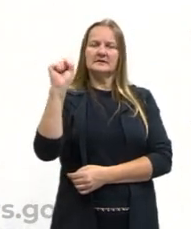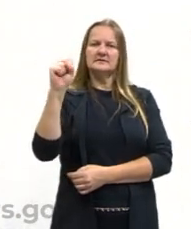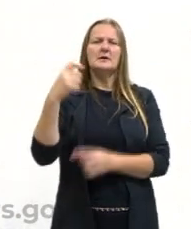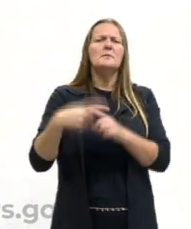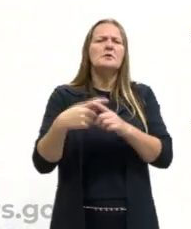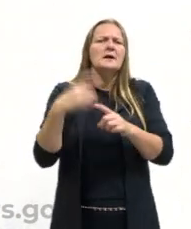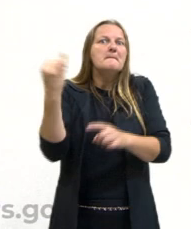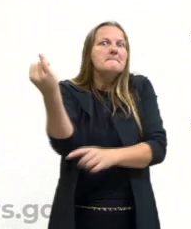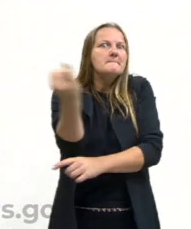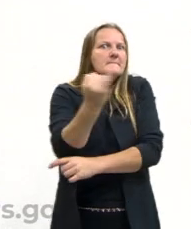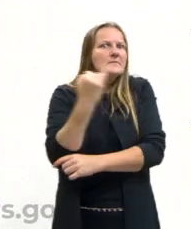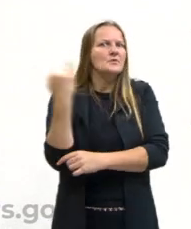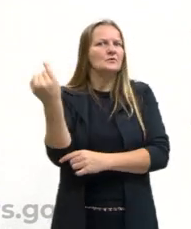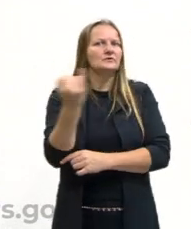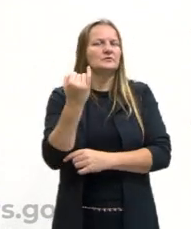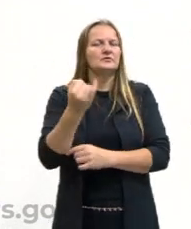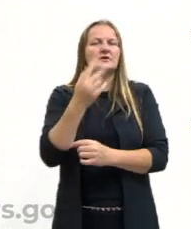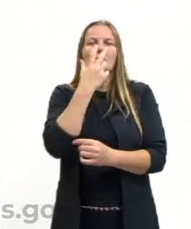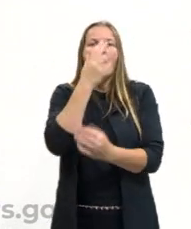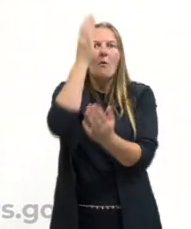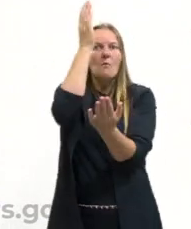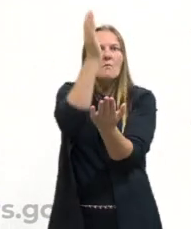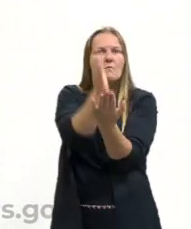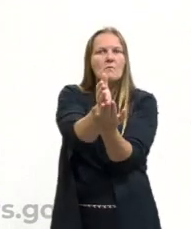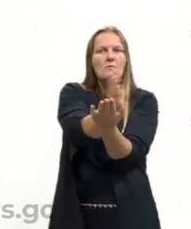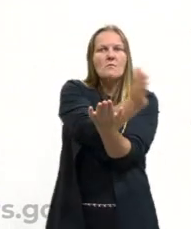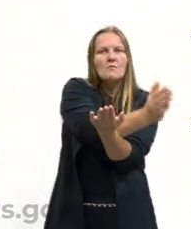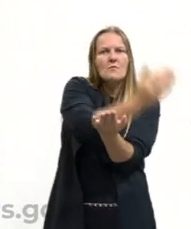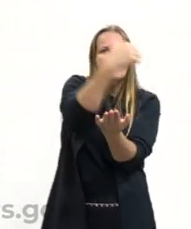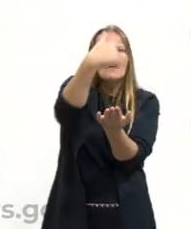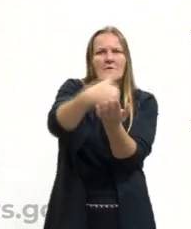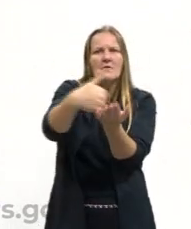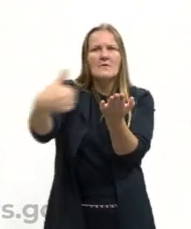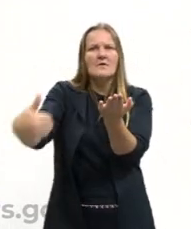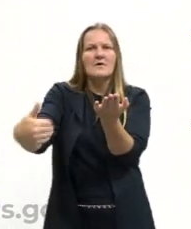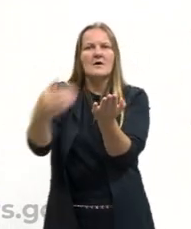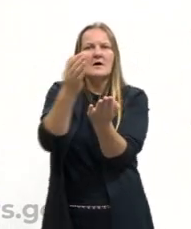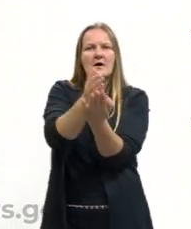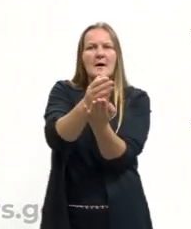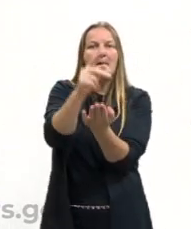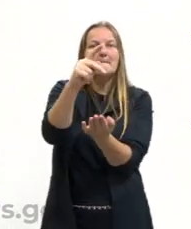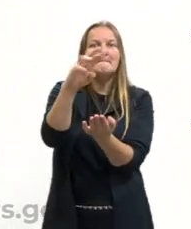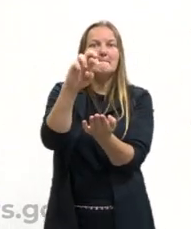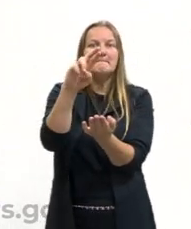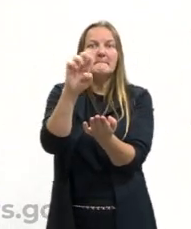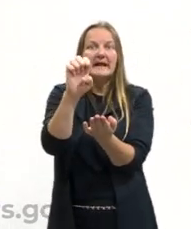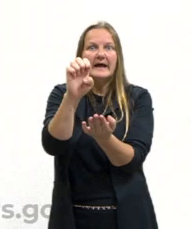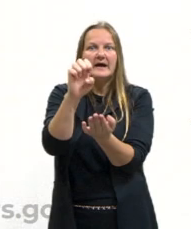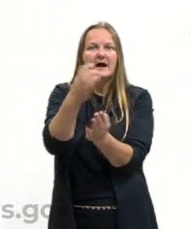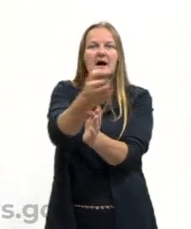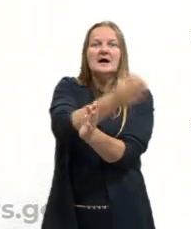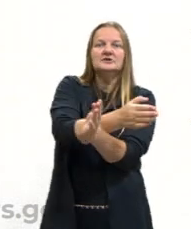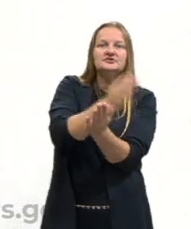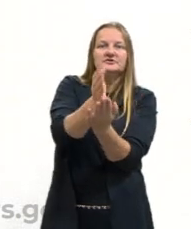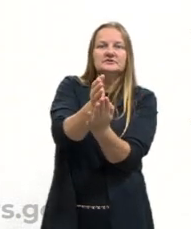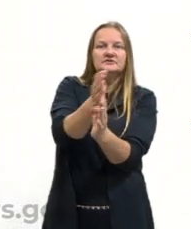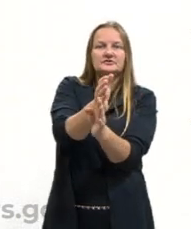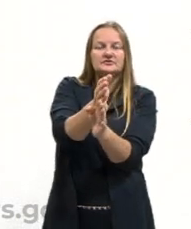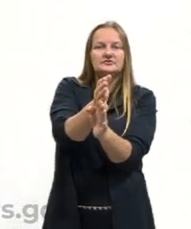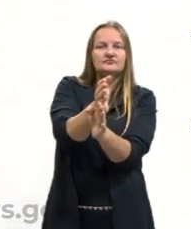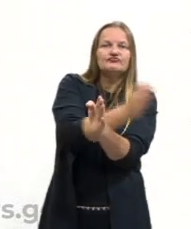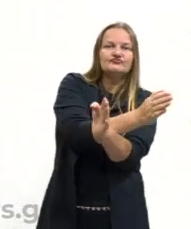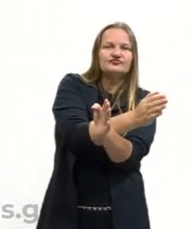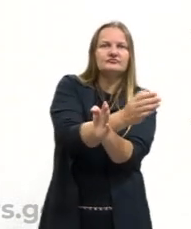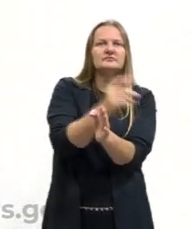já vimos o Só que tem um divisor de águas então Existem os filósofos pré-socráticos e os filhos e a partir do